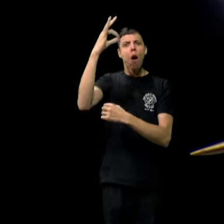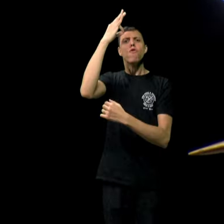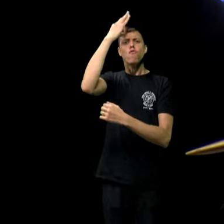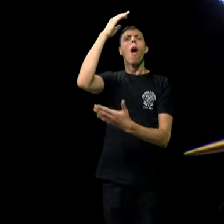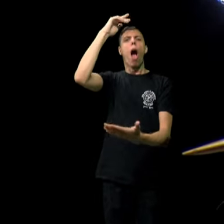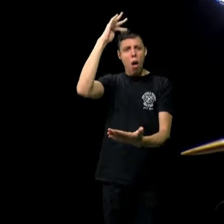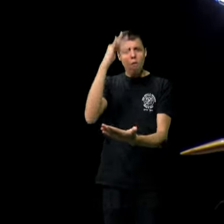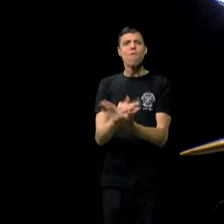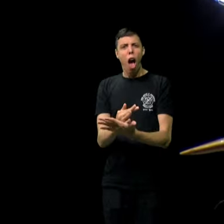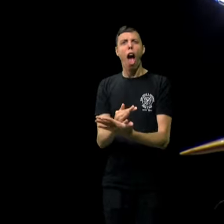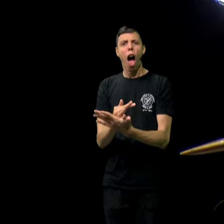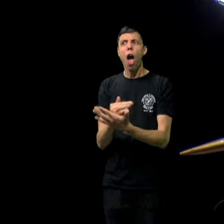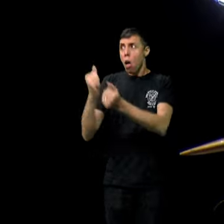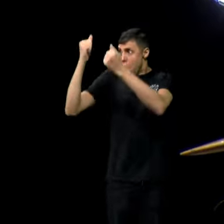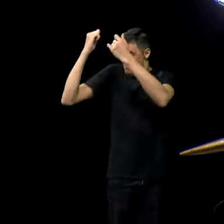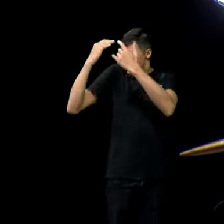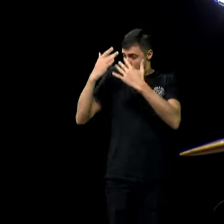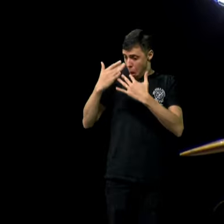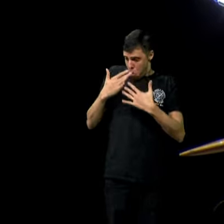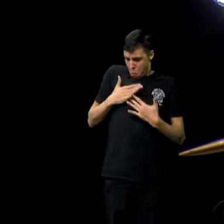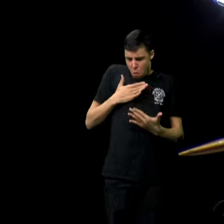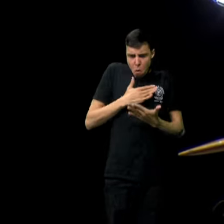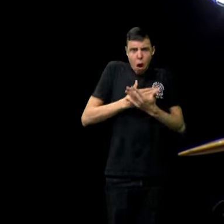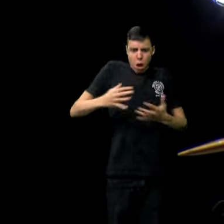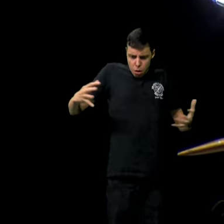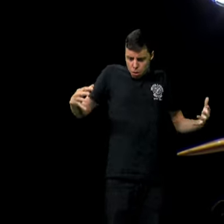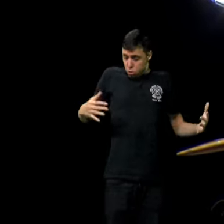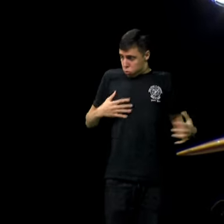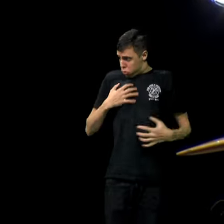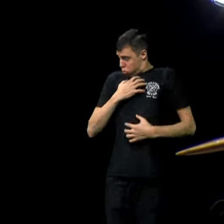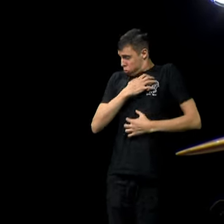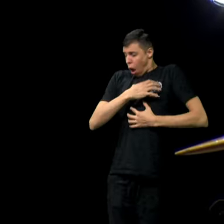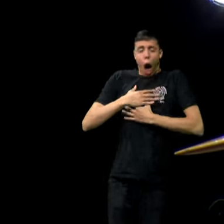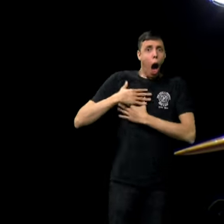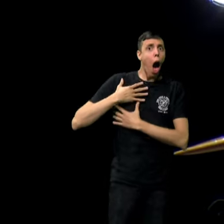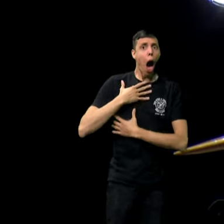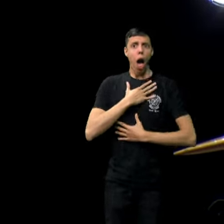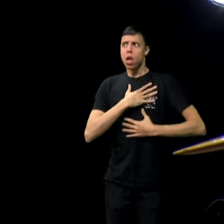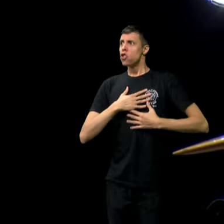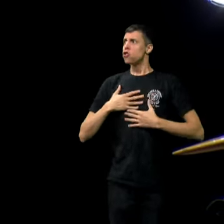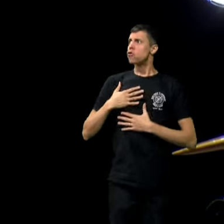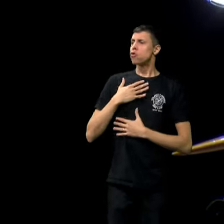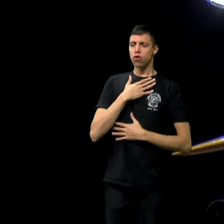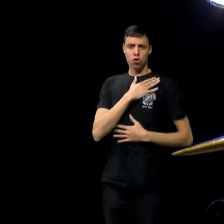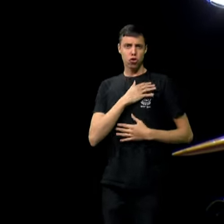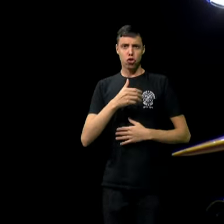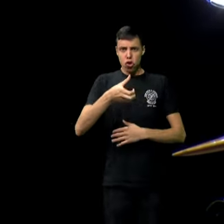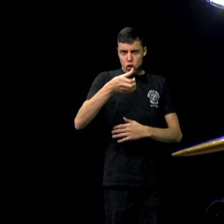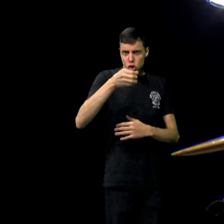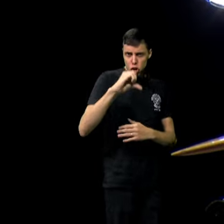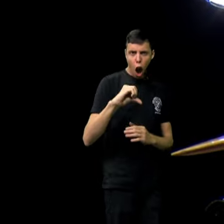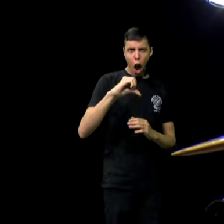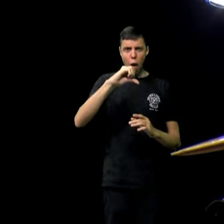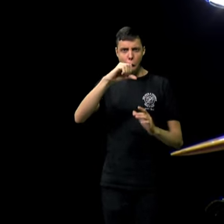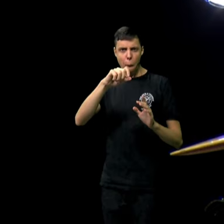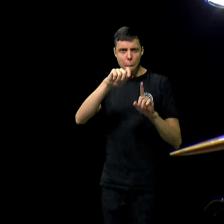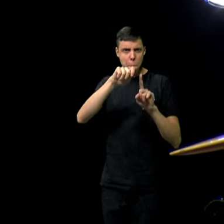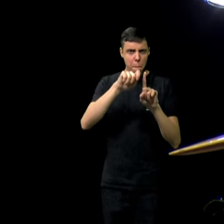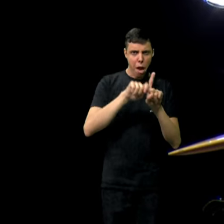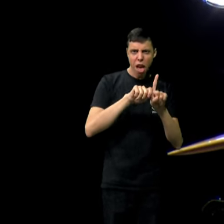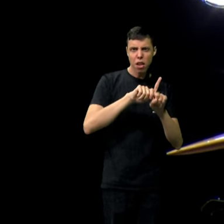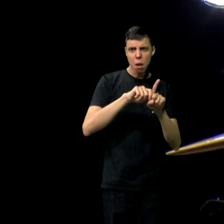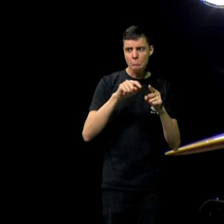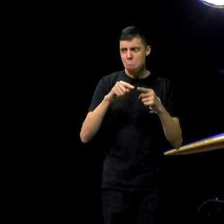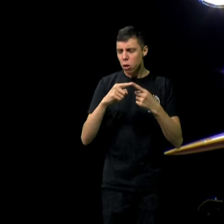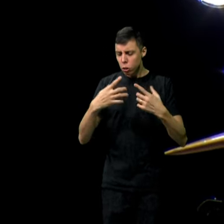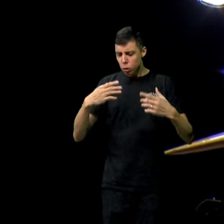fé, ele vai cair em seu ventre, e você sabe que vai gerar algo. Alguns vai ser mais de 9 meses, vai ser talvez 9 anos, mas você vai gerar algo